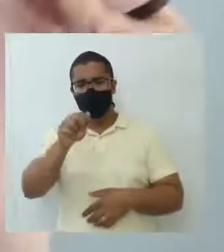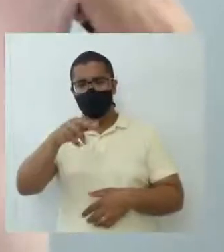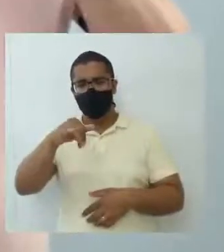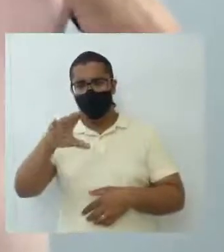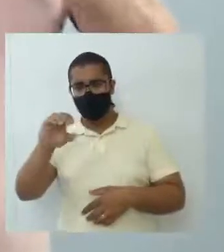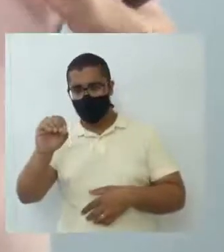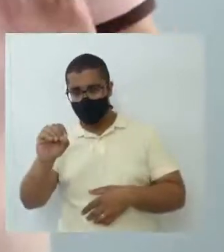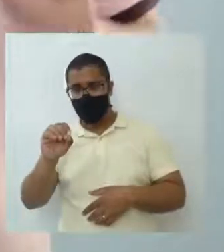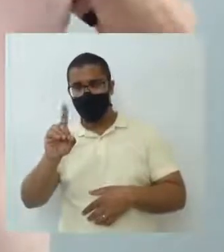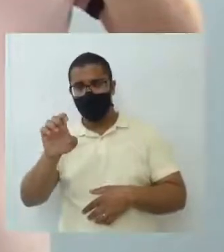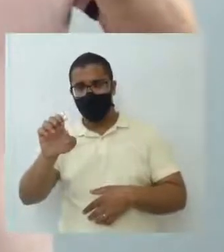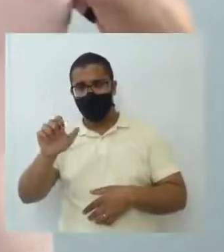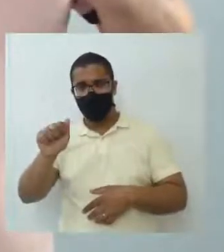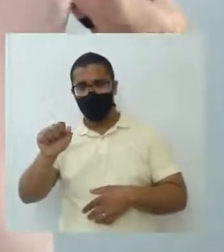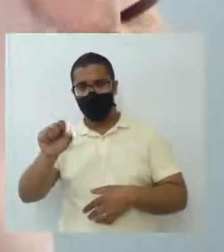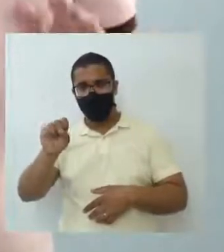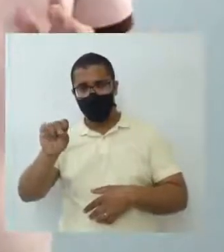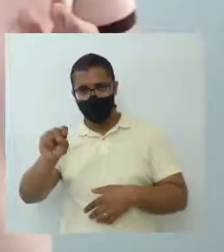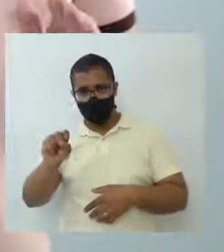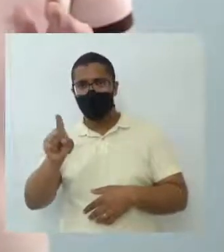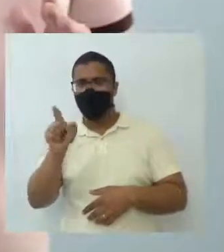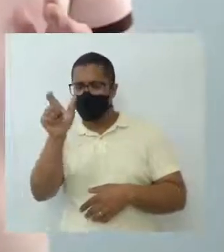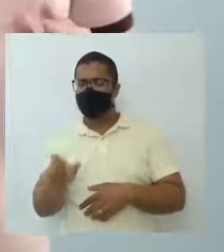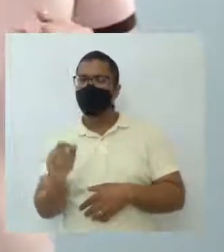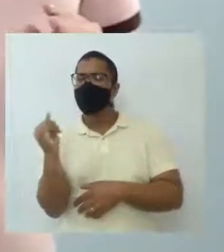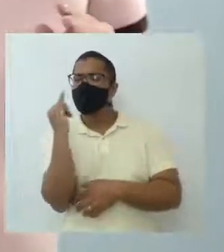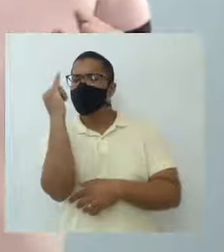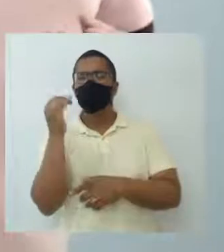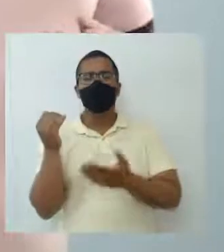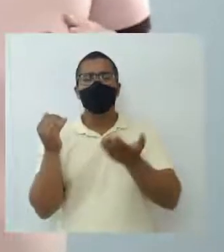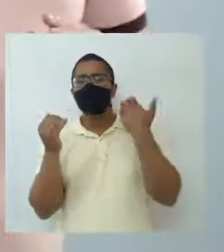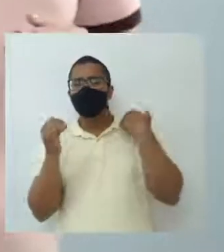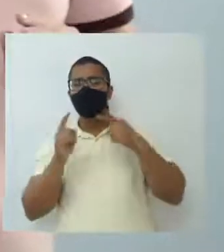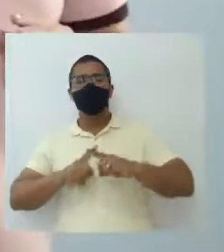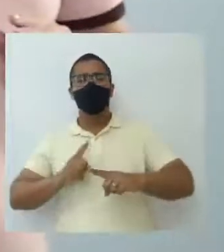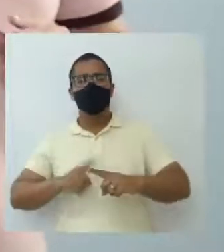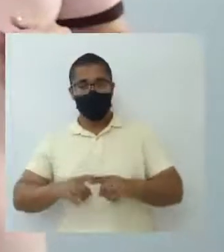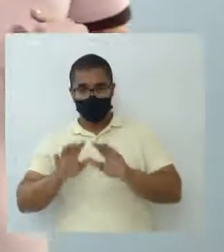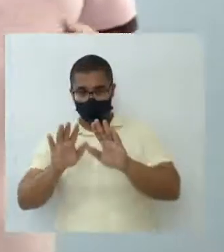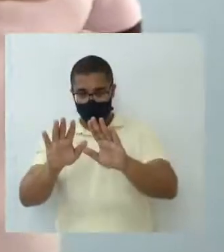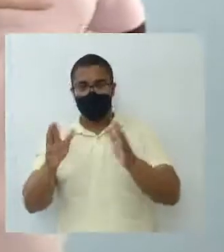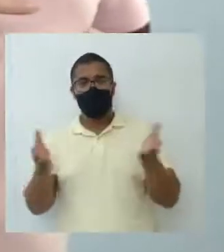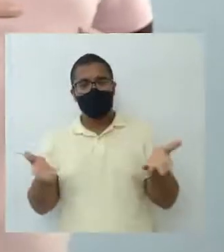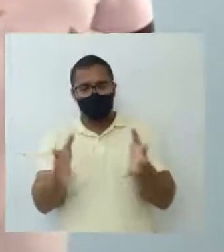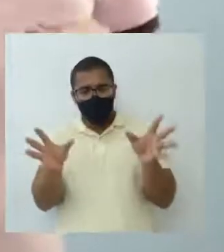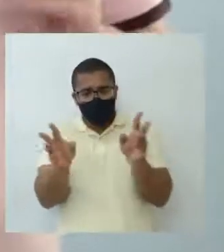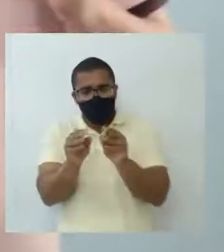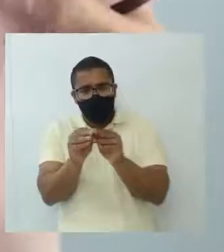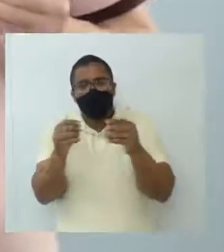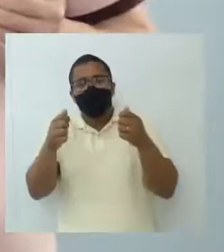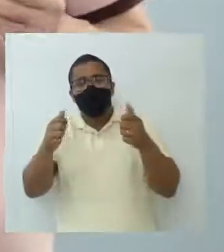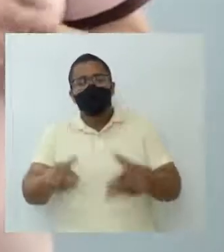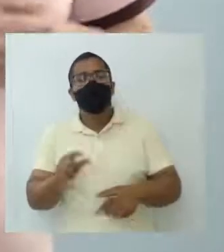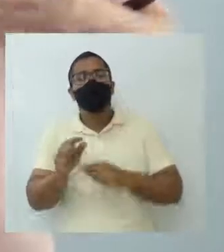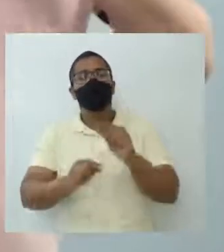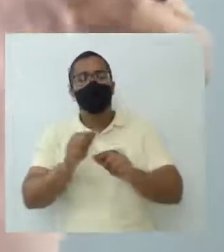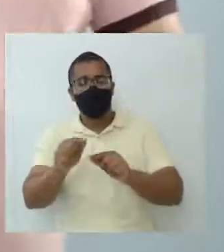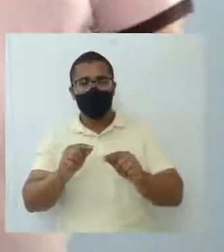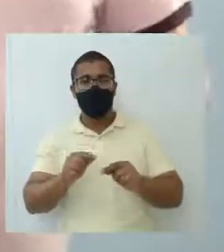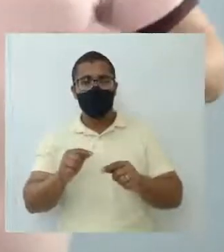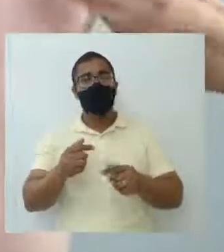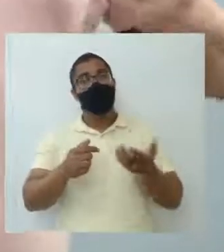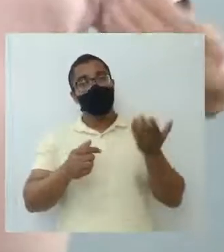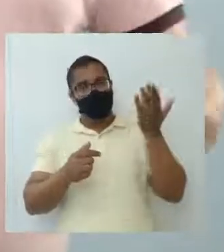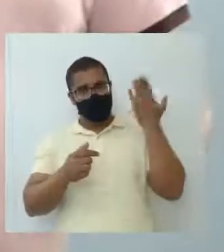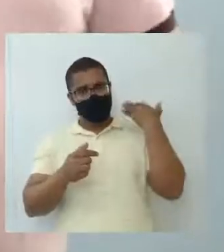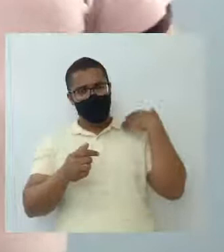Assis foi icônica e importante para a sua época. Nós acabamos de ver, de observar justamente que os religiosos,